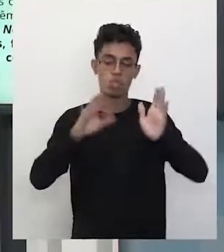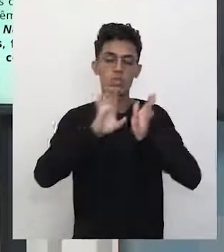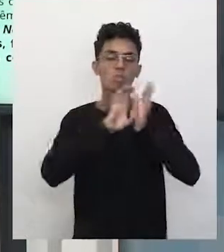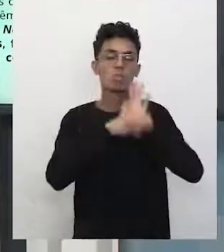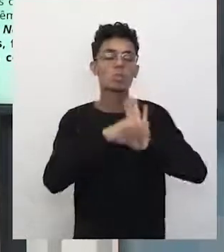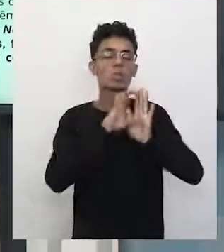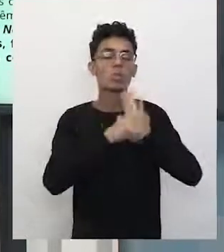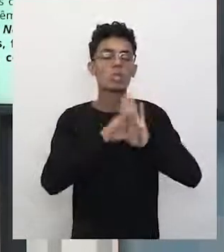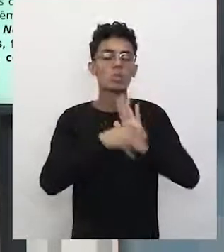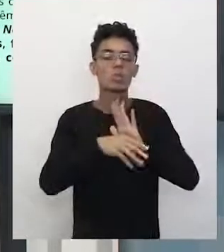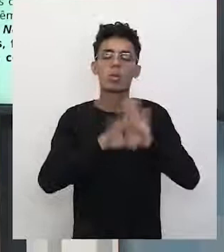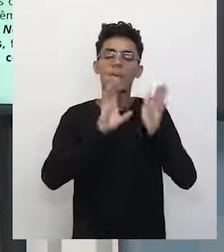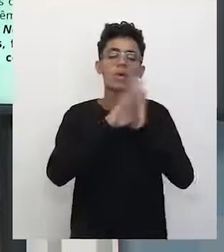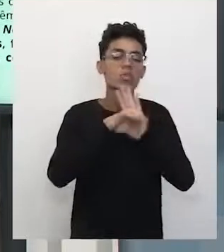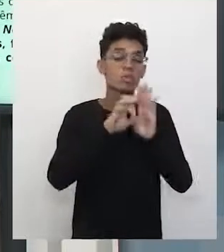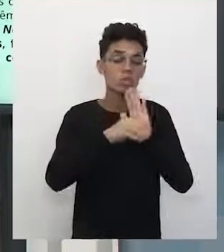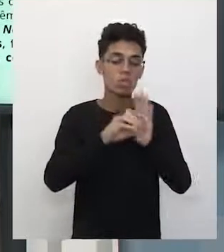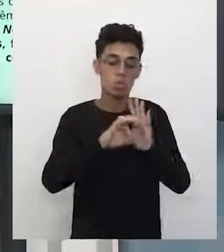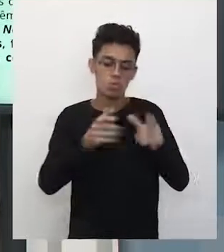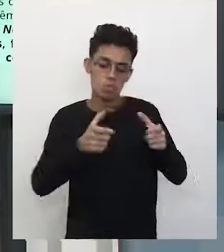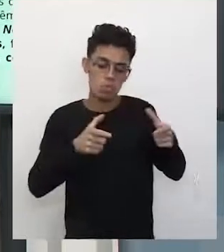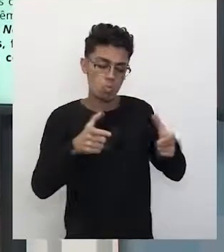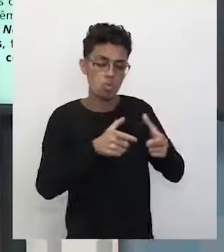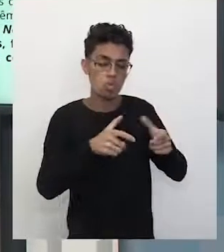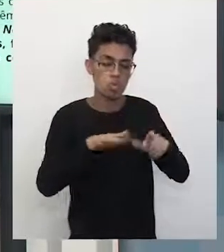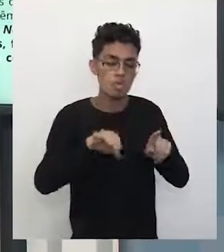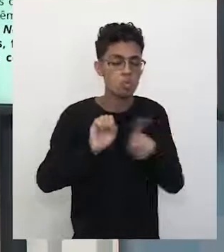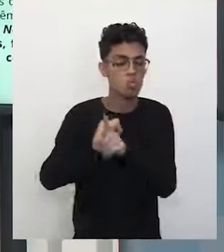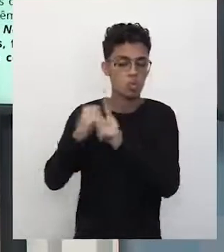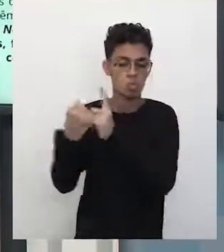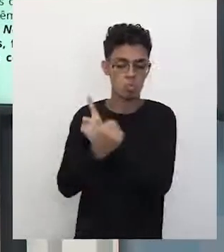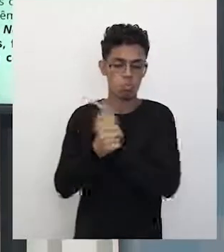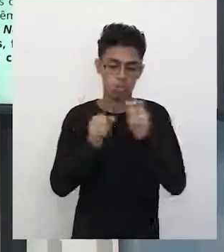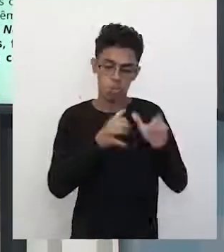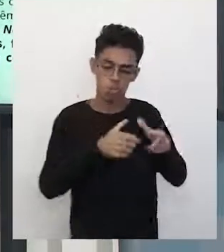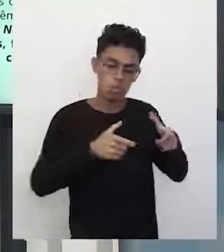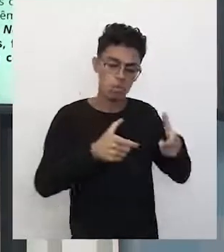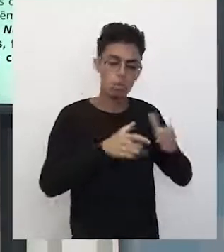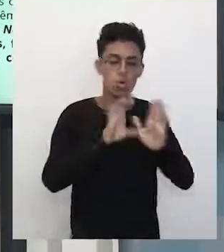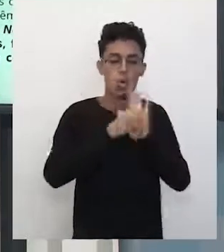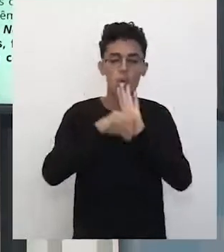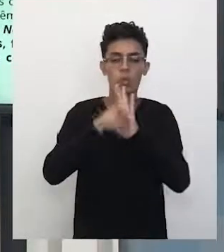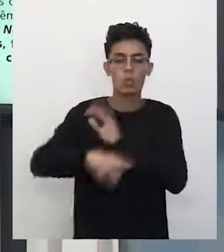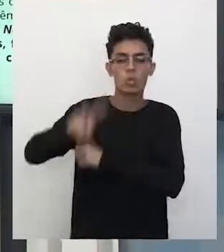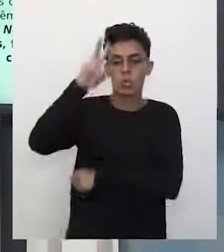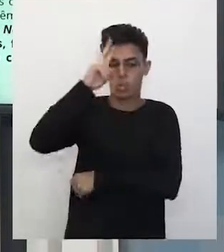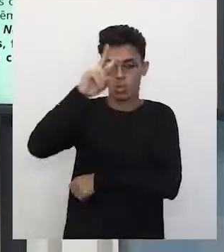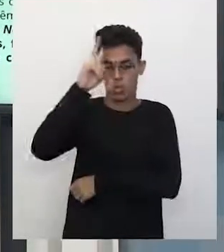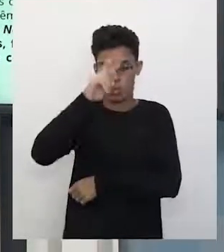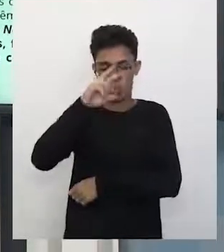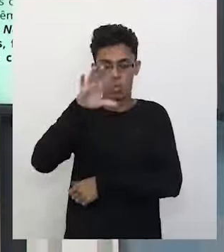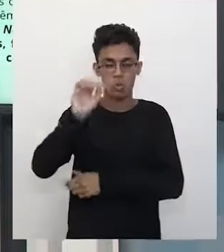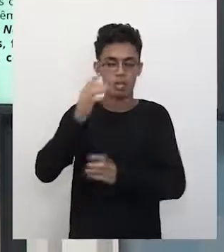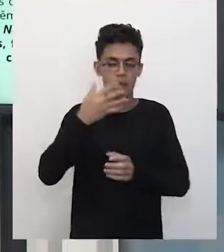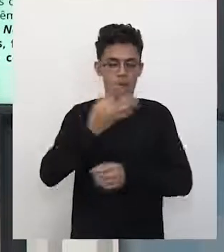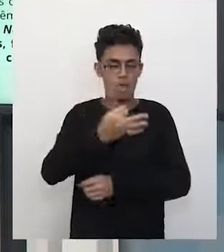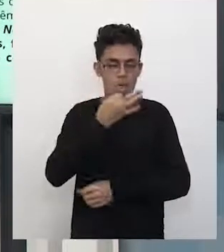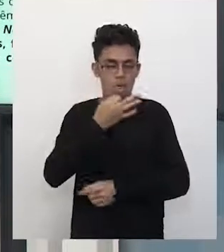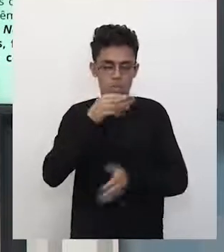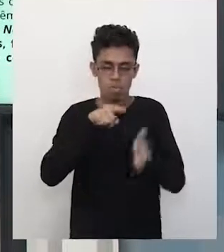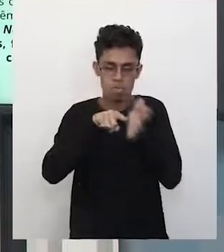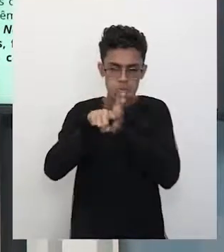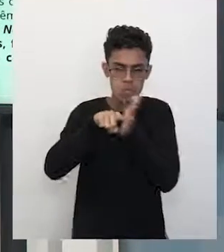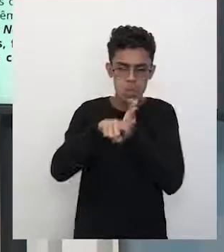conceito, como é o conceito de minorias sociais, que é um conceito histórico, que é um conceito analítico,